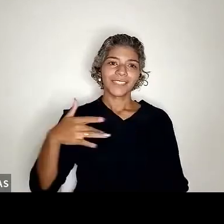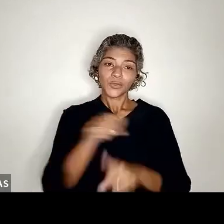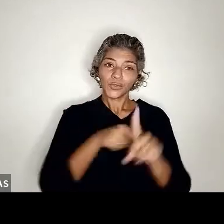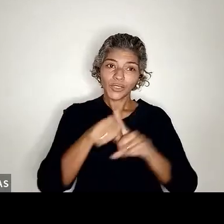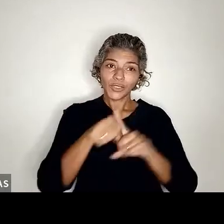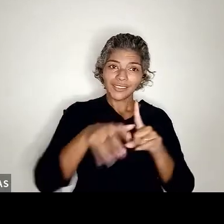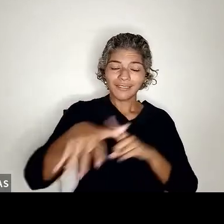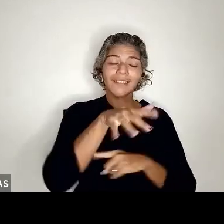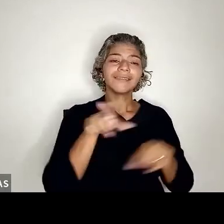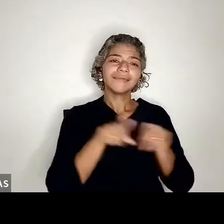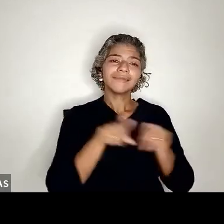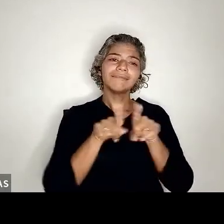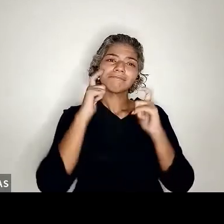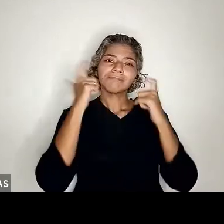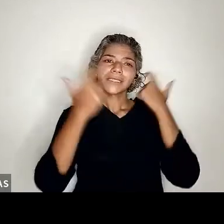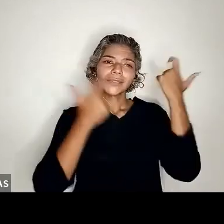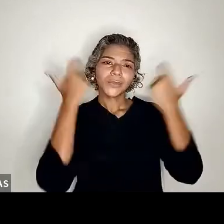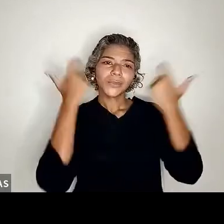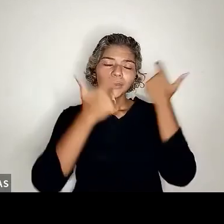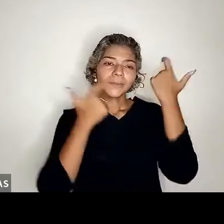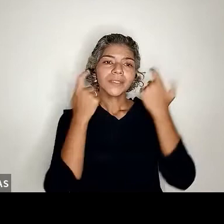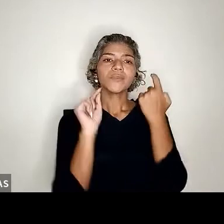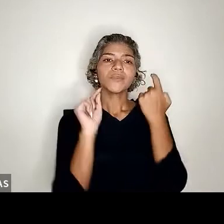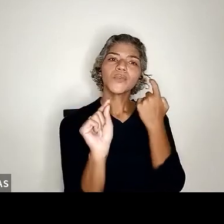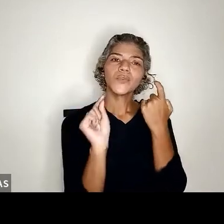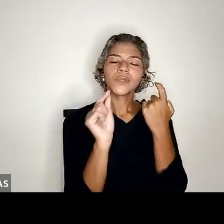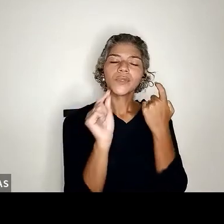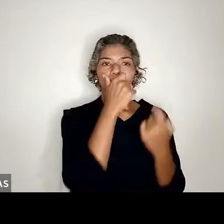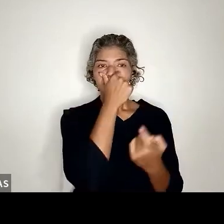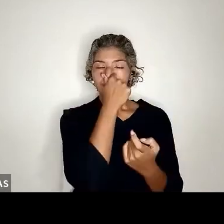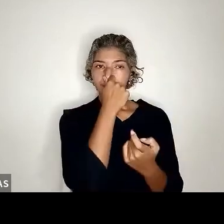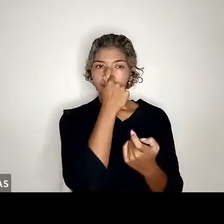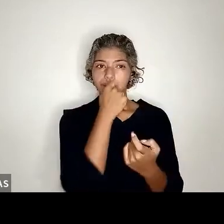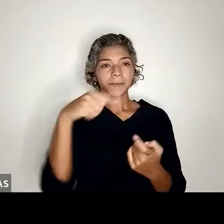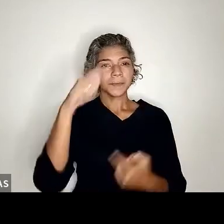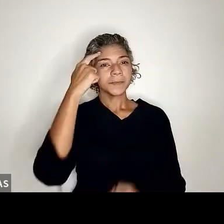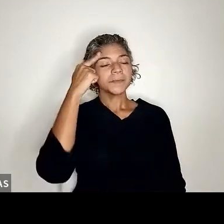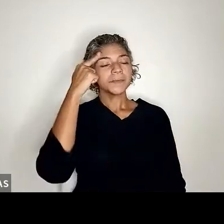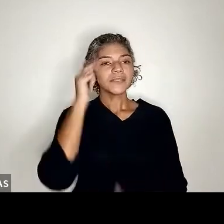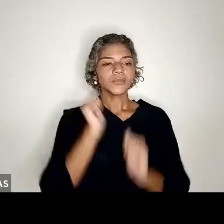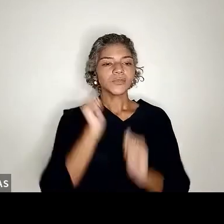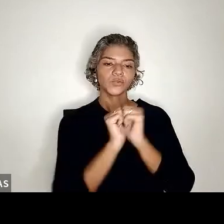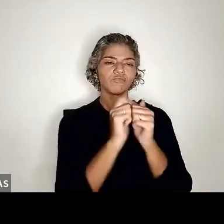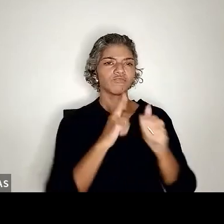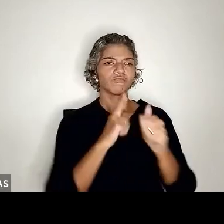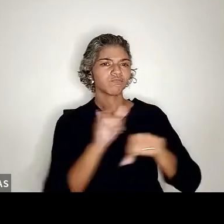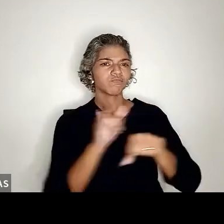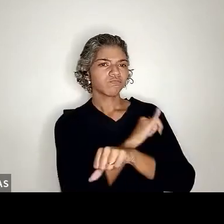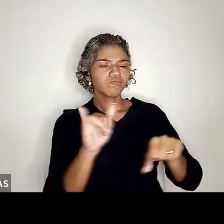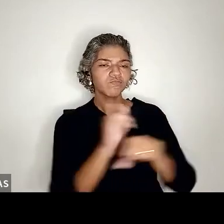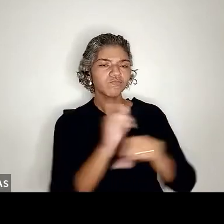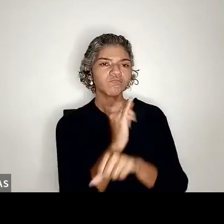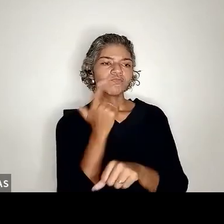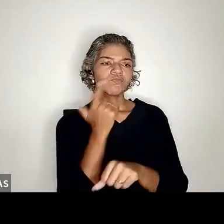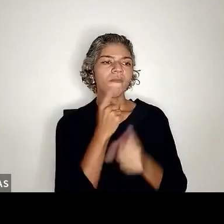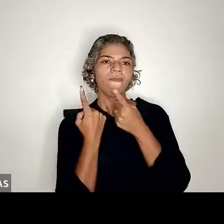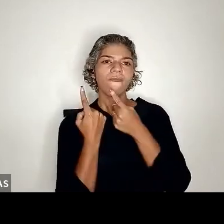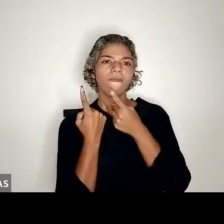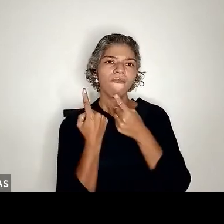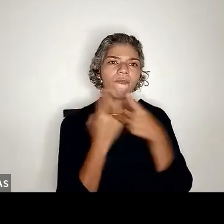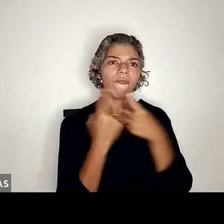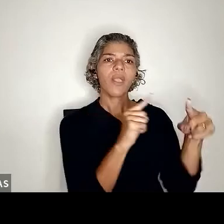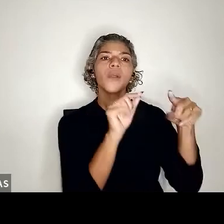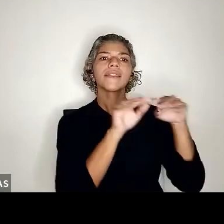uma preocupação aqui da gente pensar junto algumas estratégias, né, para o enfrentamento dessas